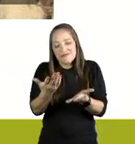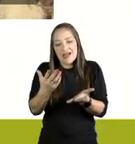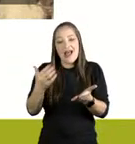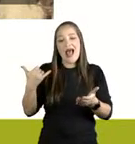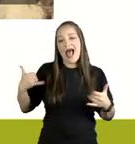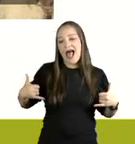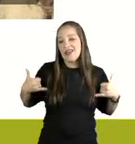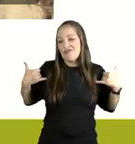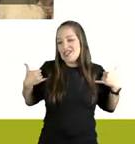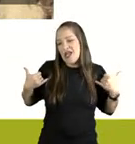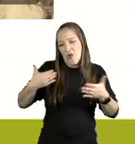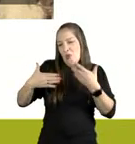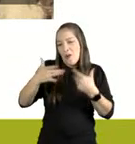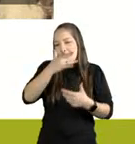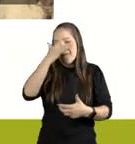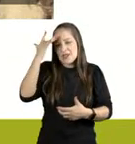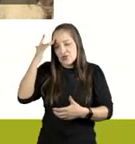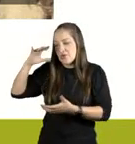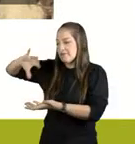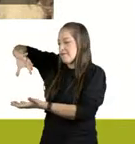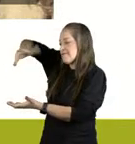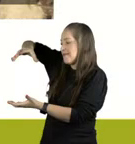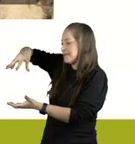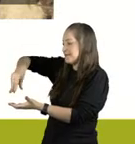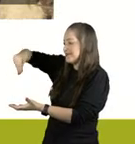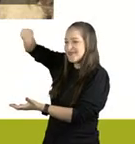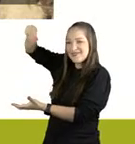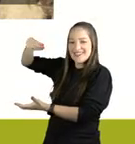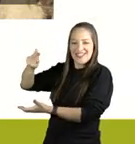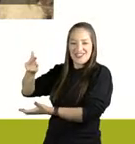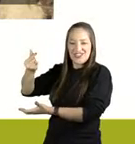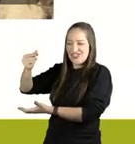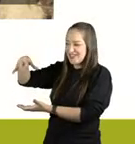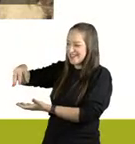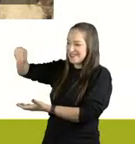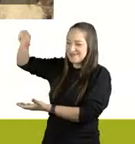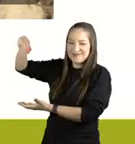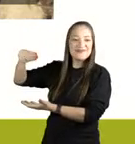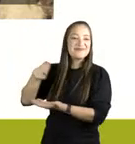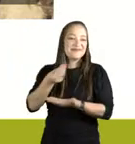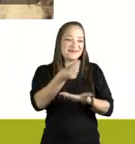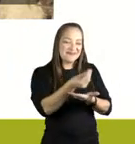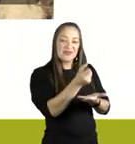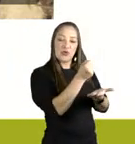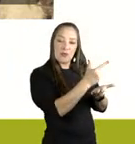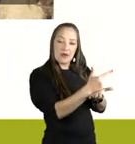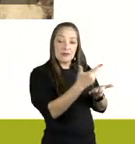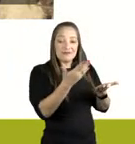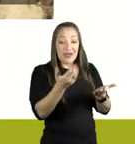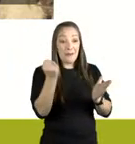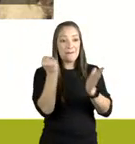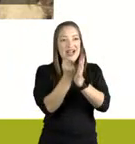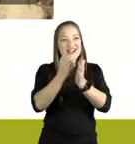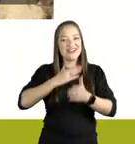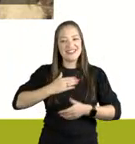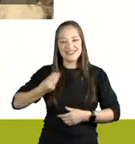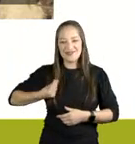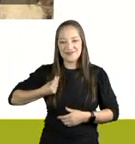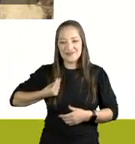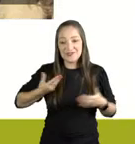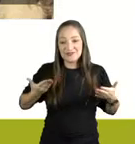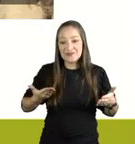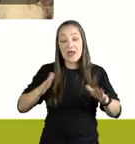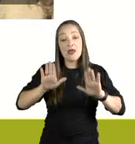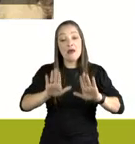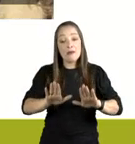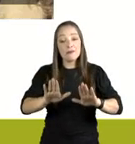pegava daquele pote e isso marca a nossa vida. Não sei porque muitas coisas marcam a nossa vida. Mas isso foi